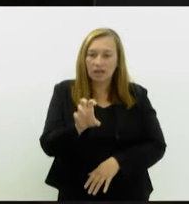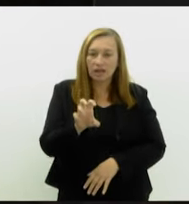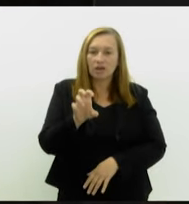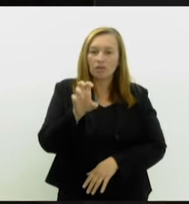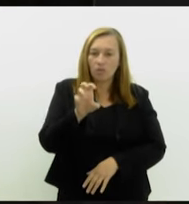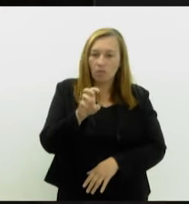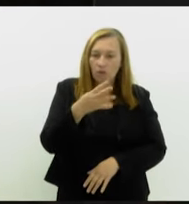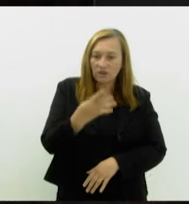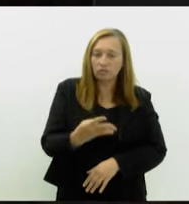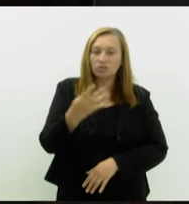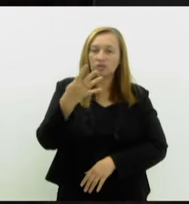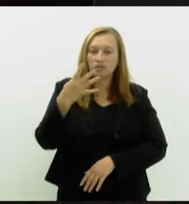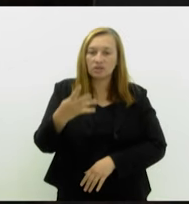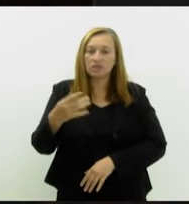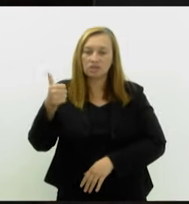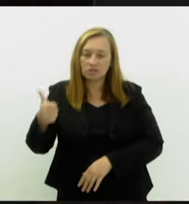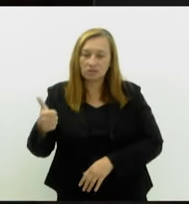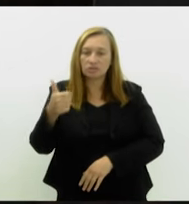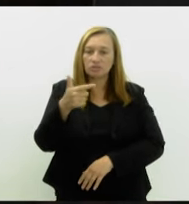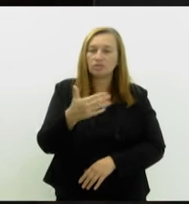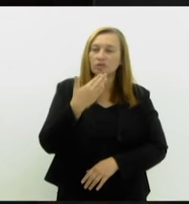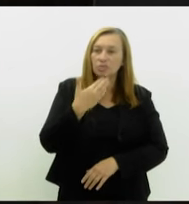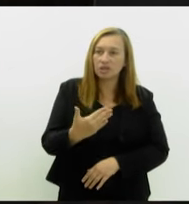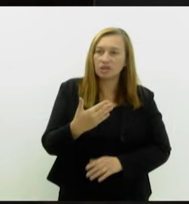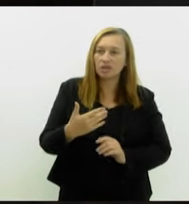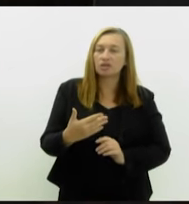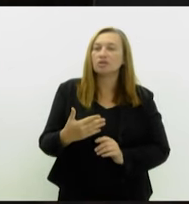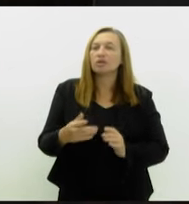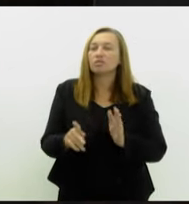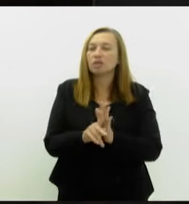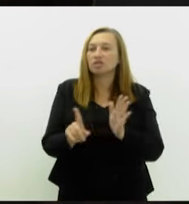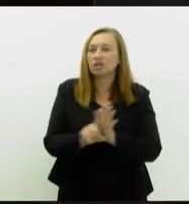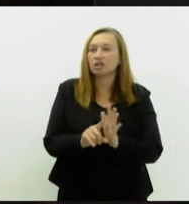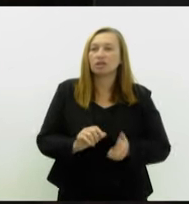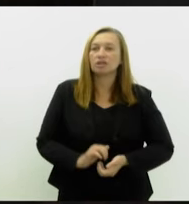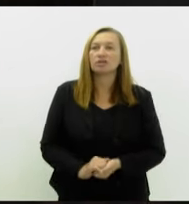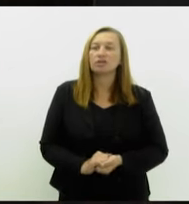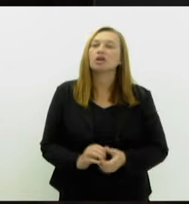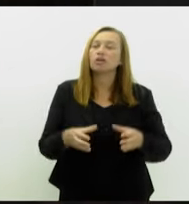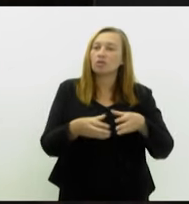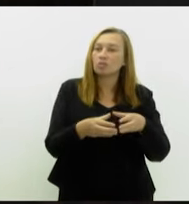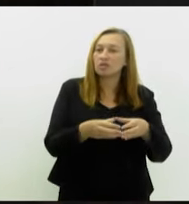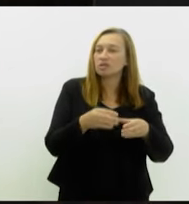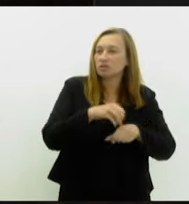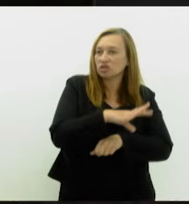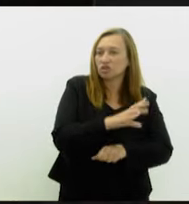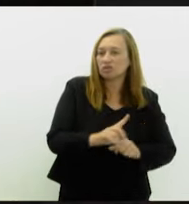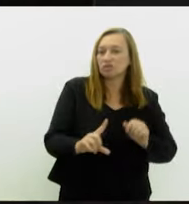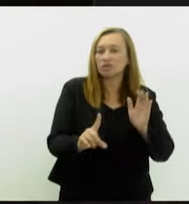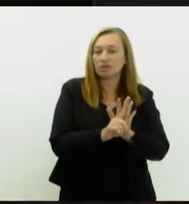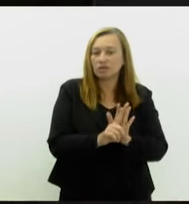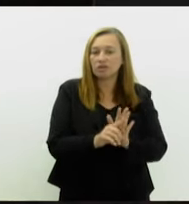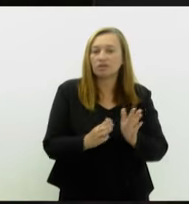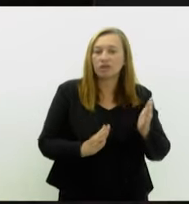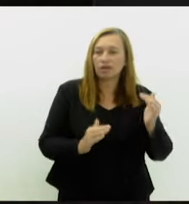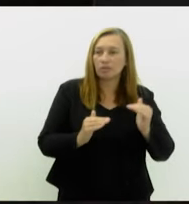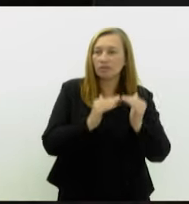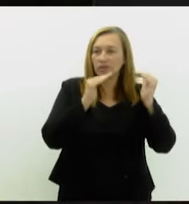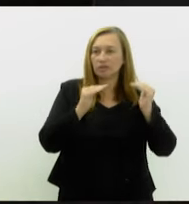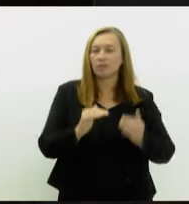4.583 de 2005, conforme sugerido ante o projeto de lei. Parecer da Comissão de Indicações Legislativas